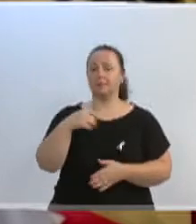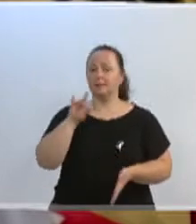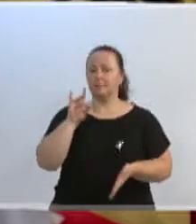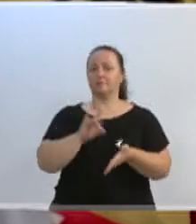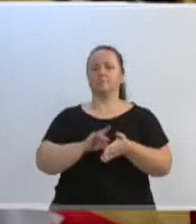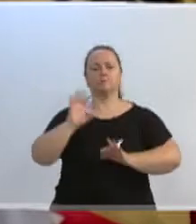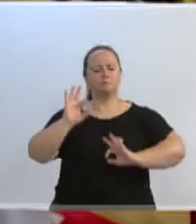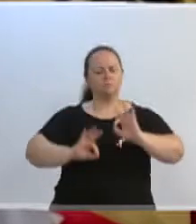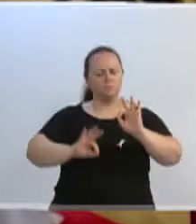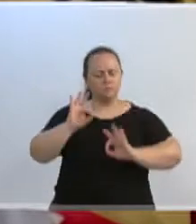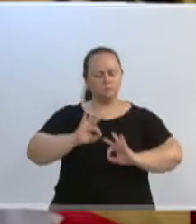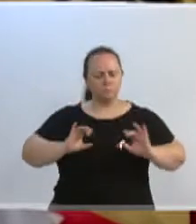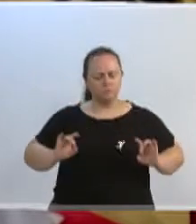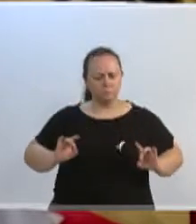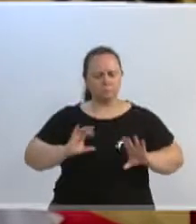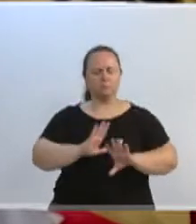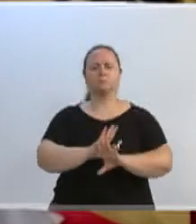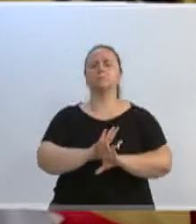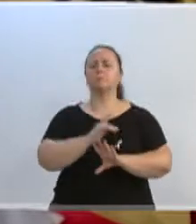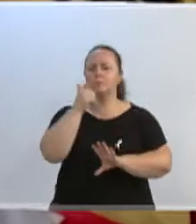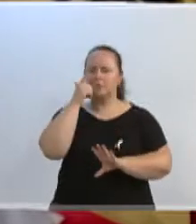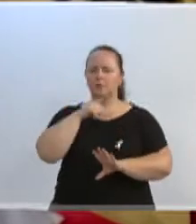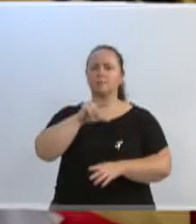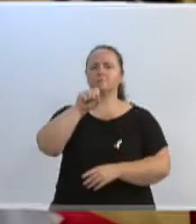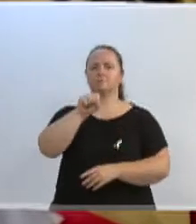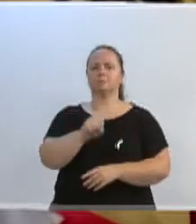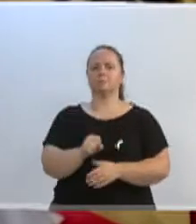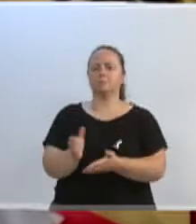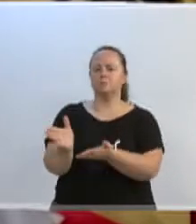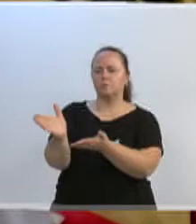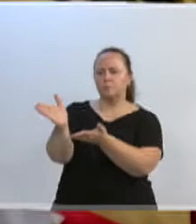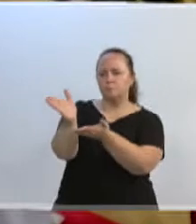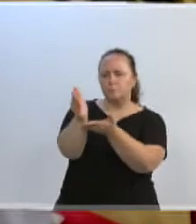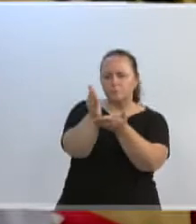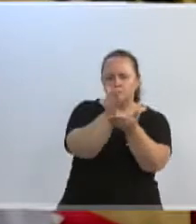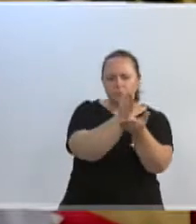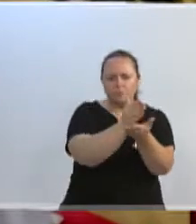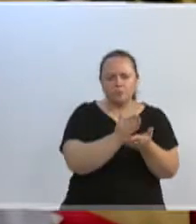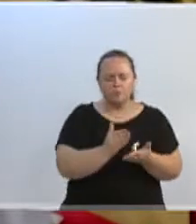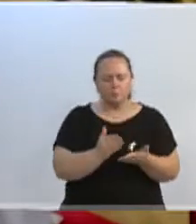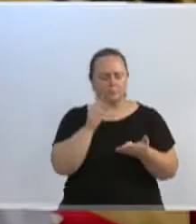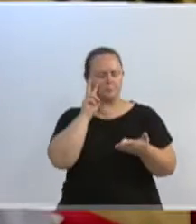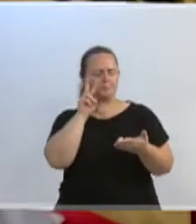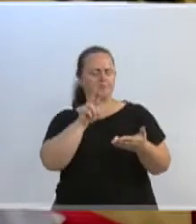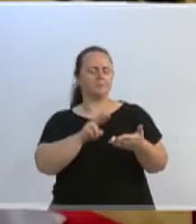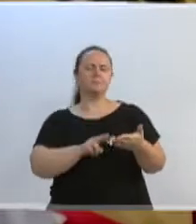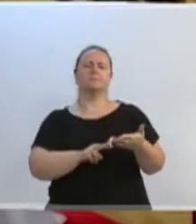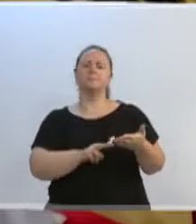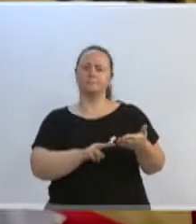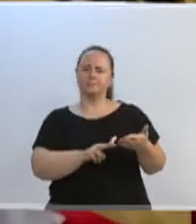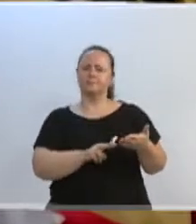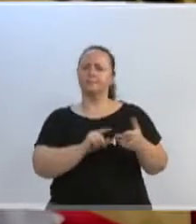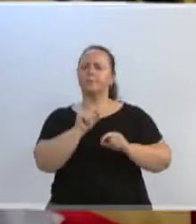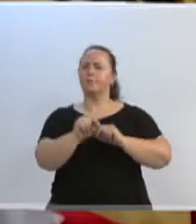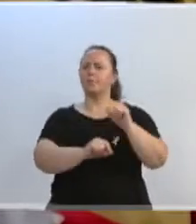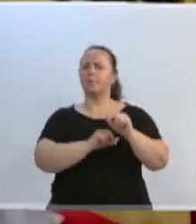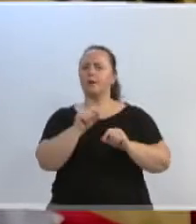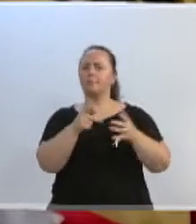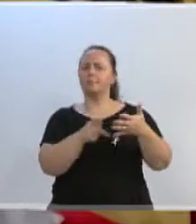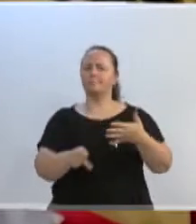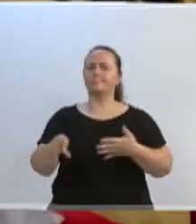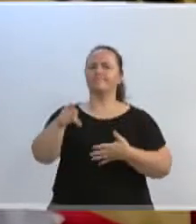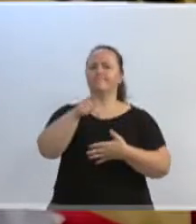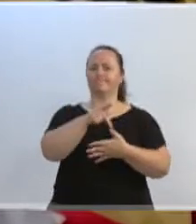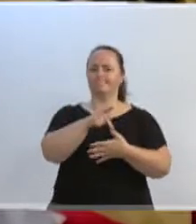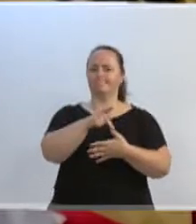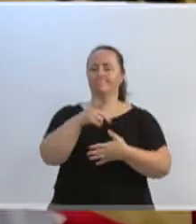prepararmos aqui e fazermos agora, sim, um levantamento de tudo que eu fiz aqui, e aí questões pontuais na saúde